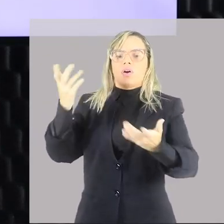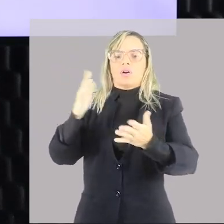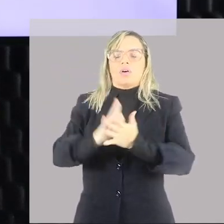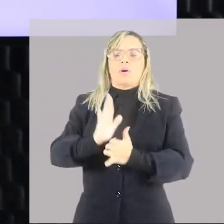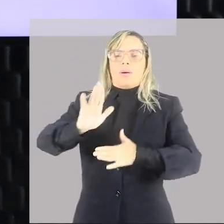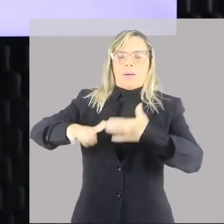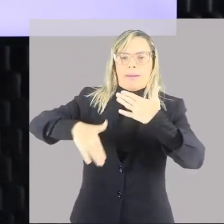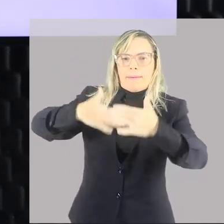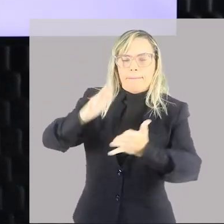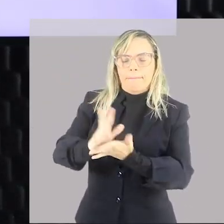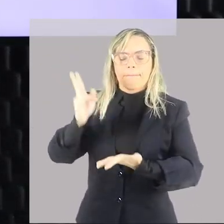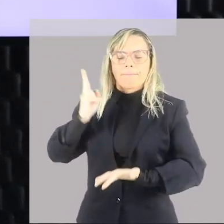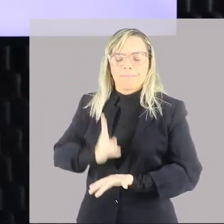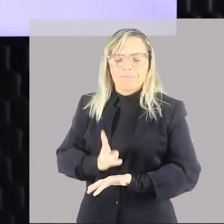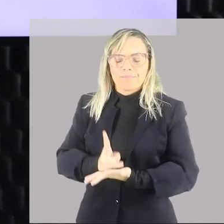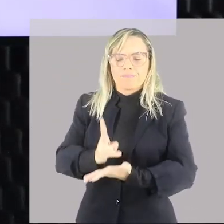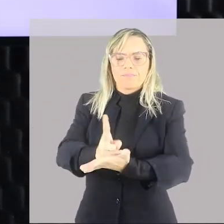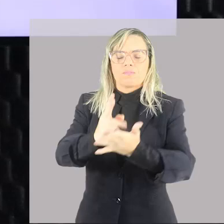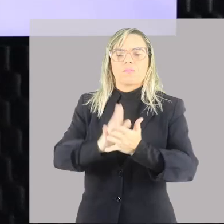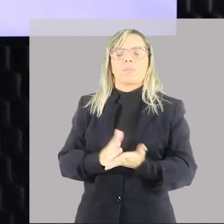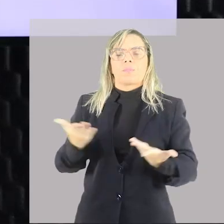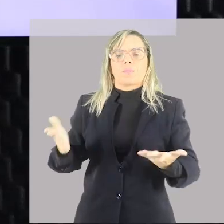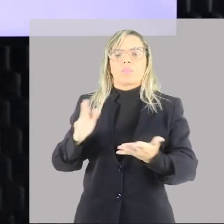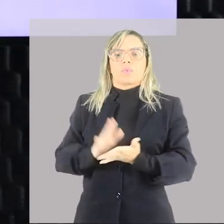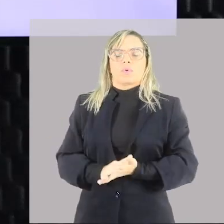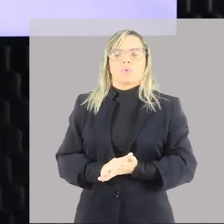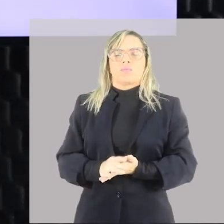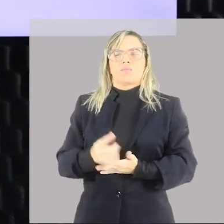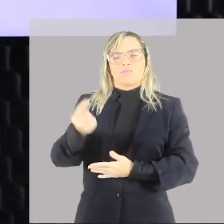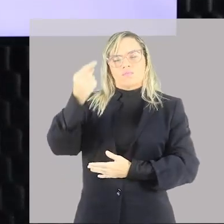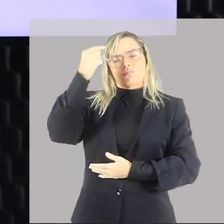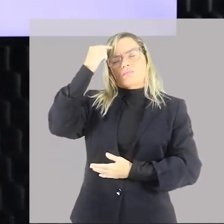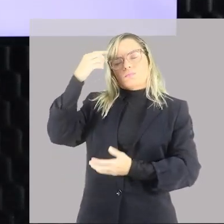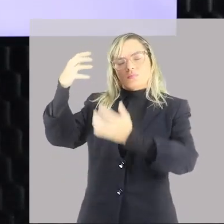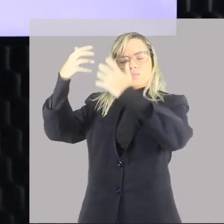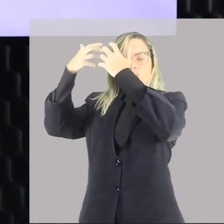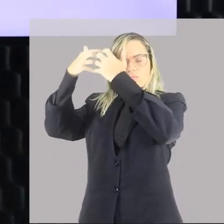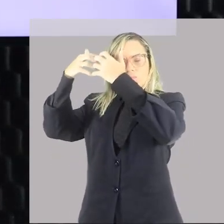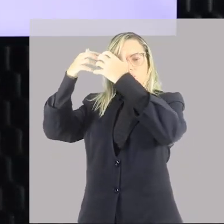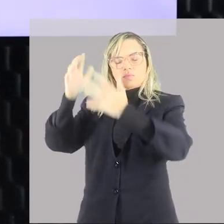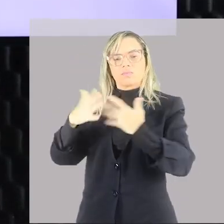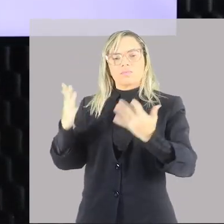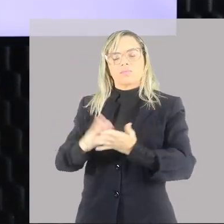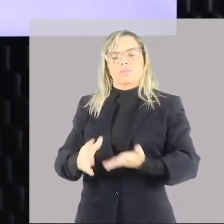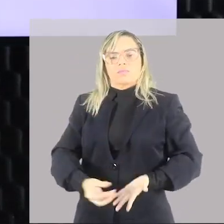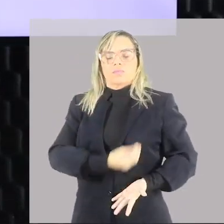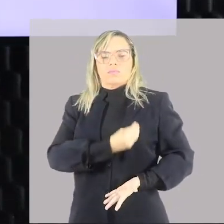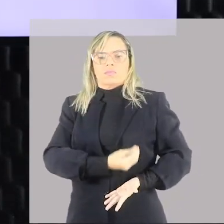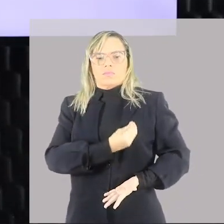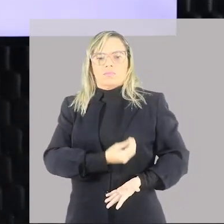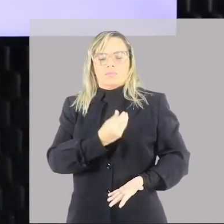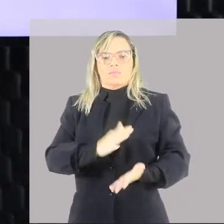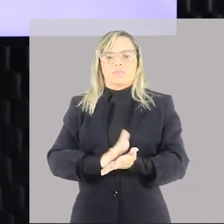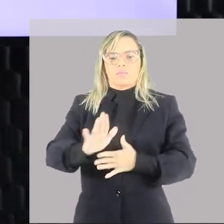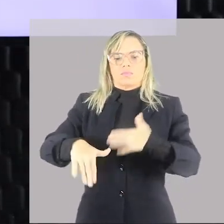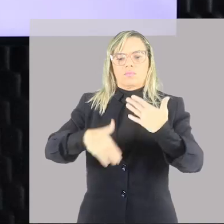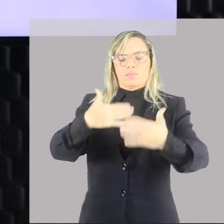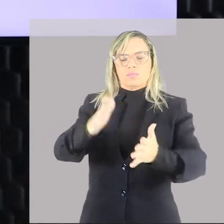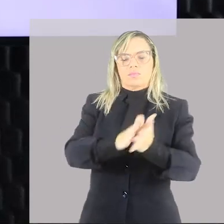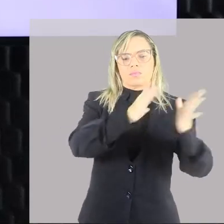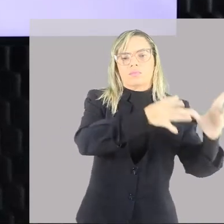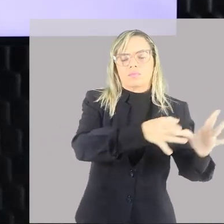constantemente, ou seja, simultaneamente, o tempo todo, fazer parte da sua vida e do seu repertório de